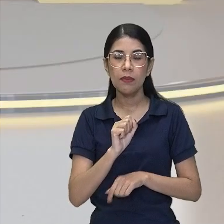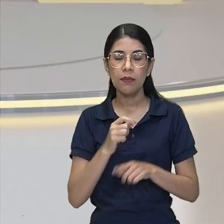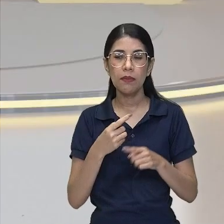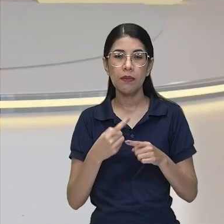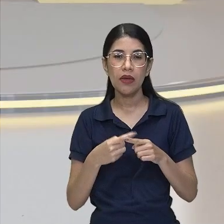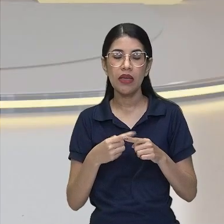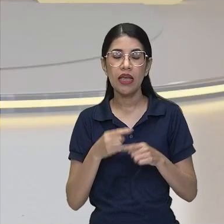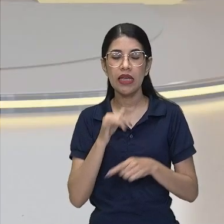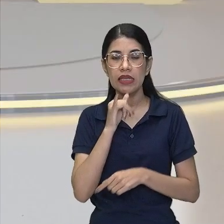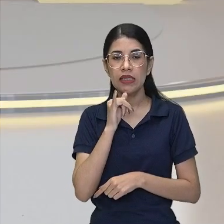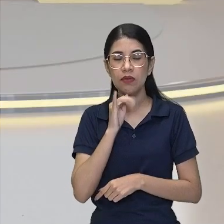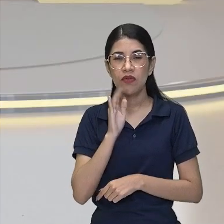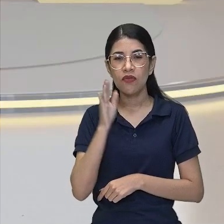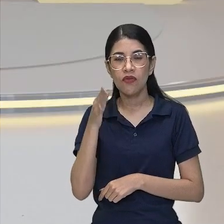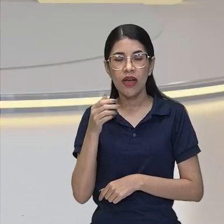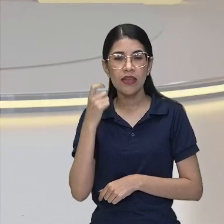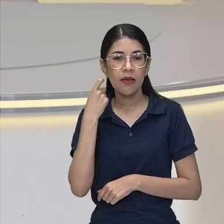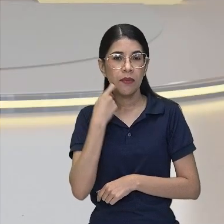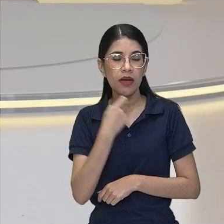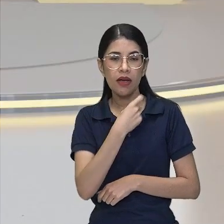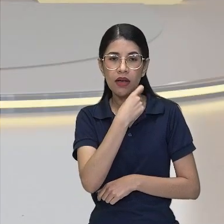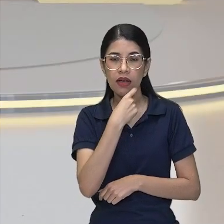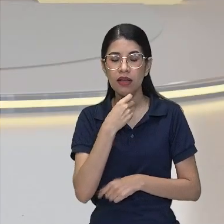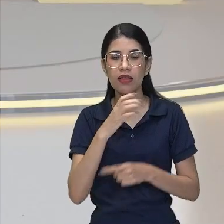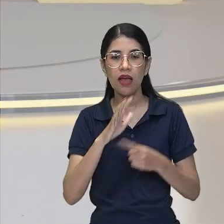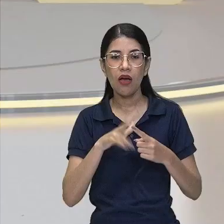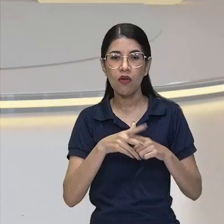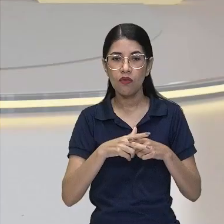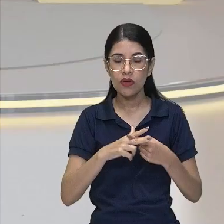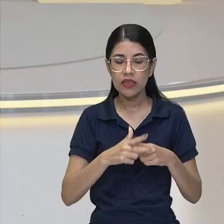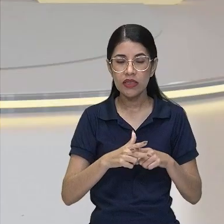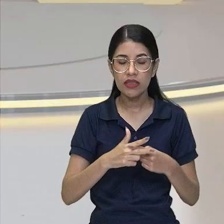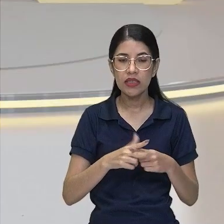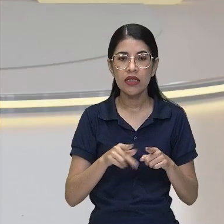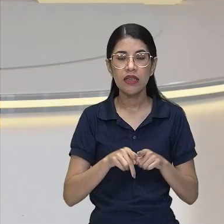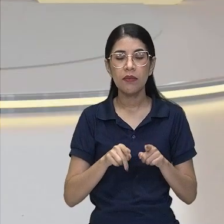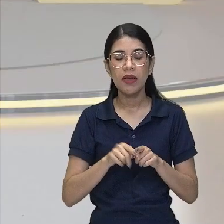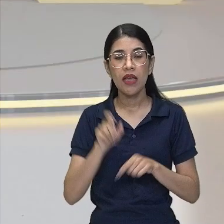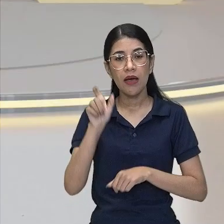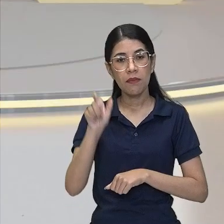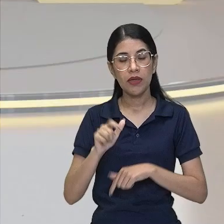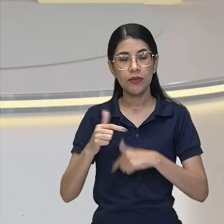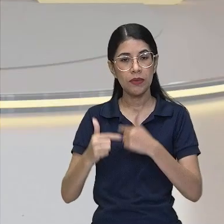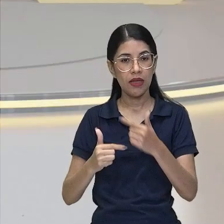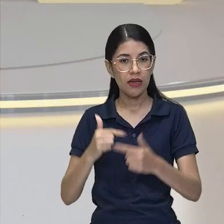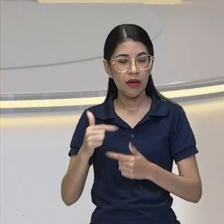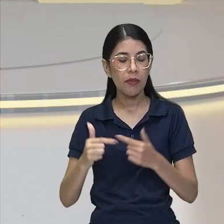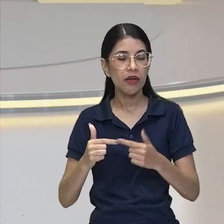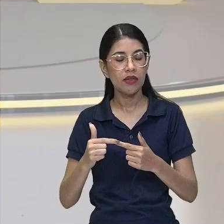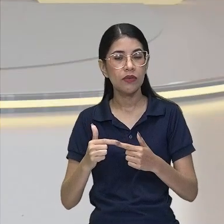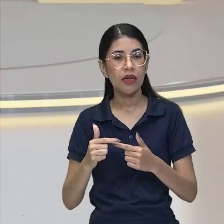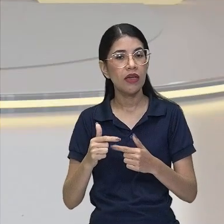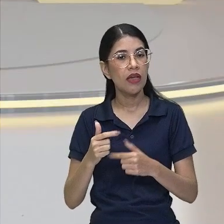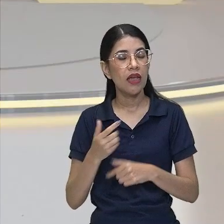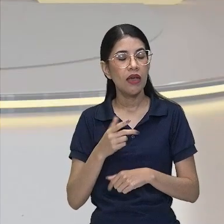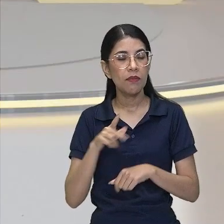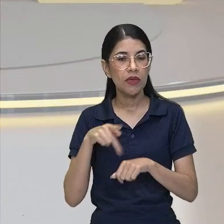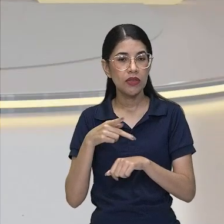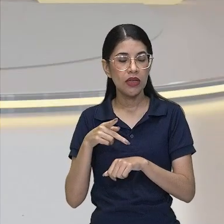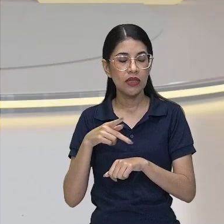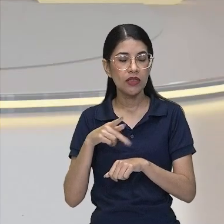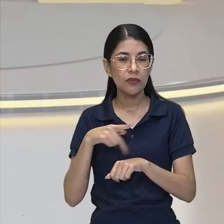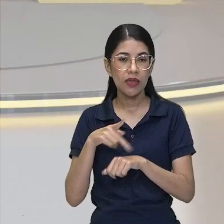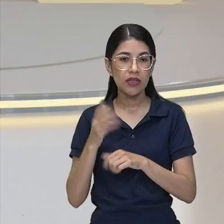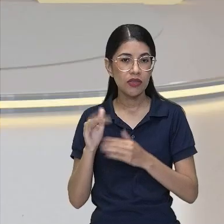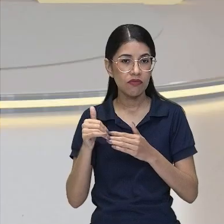na barbearia, quando a gente vai na oficina mecânica, geralmente a mão de obra ela é estrangeira, né? Ou venezuelana,